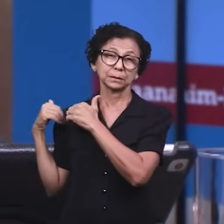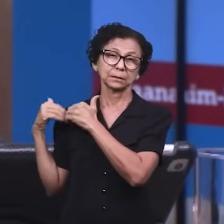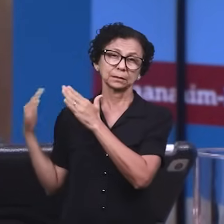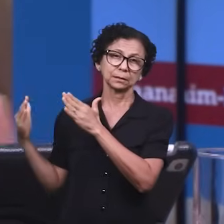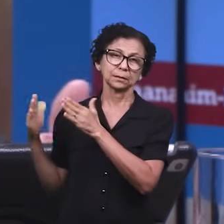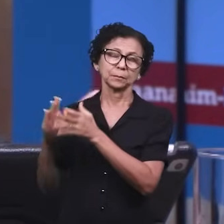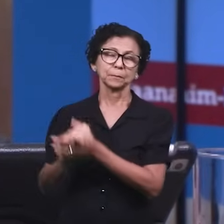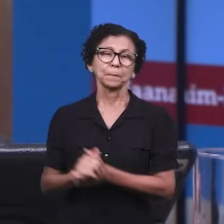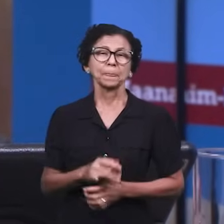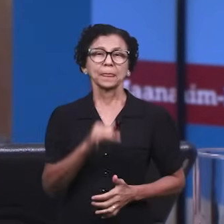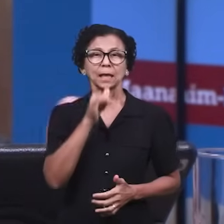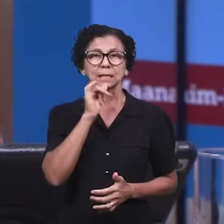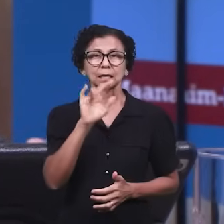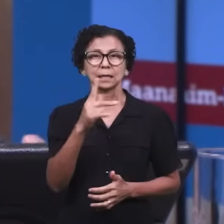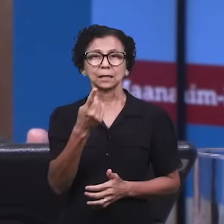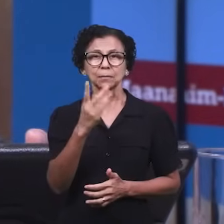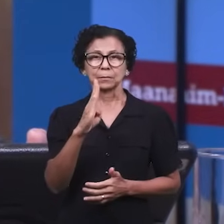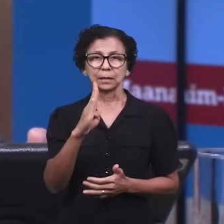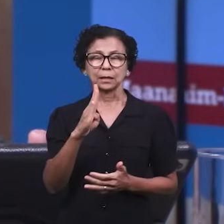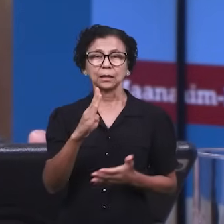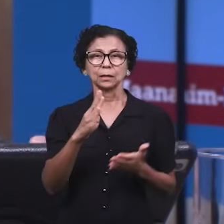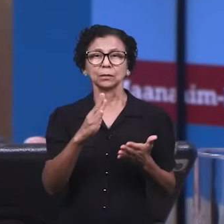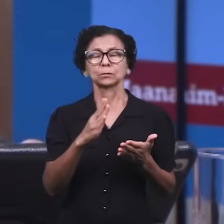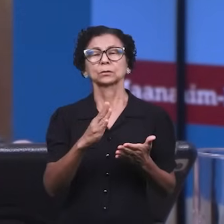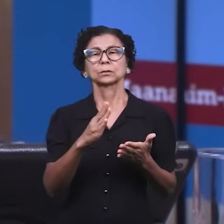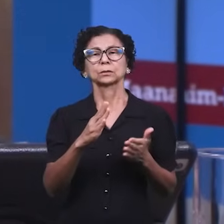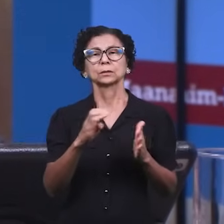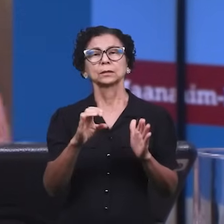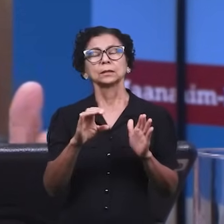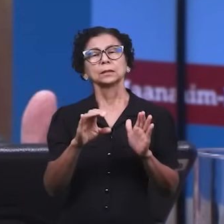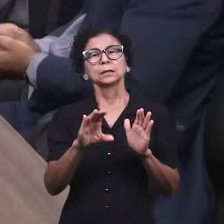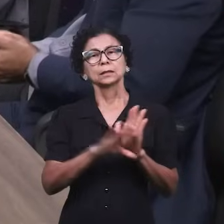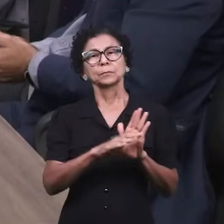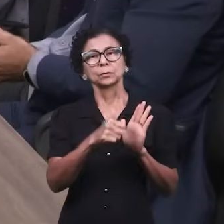carta que foi escrita aos Hebreus, no capítulo 11,